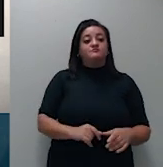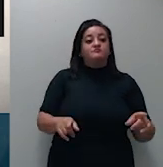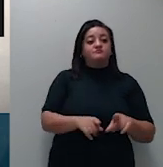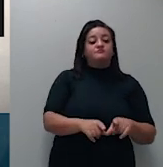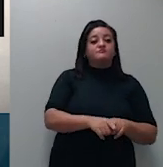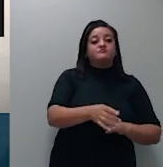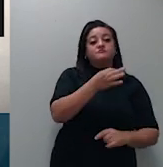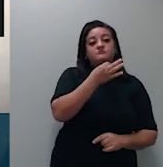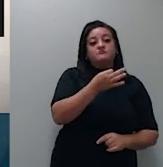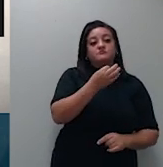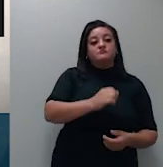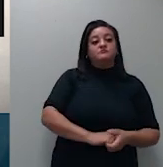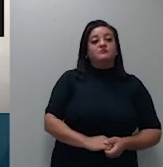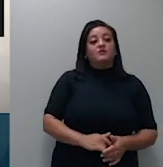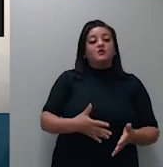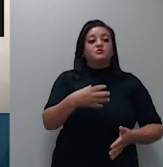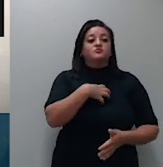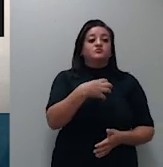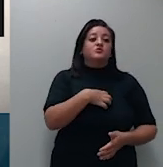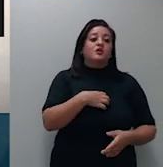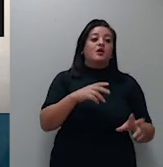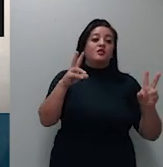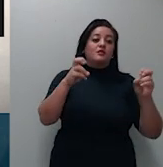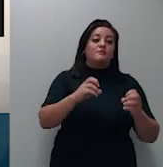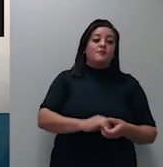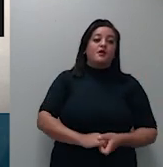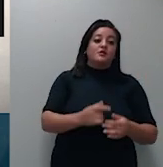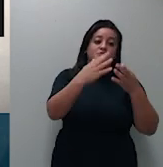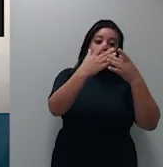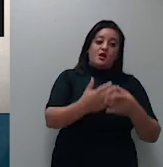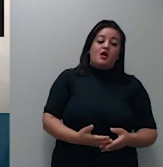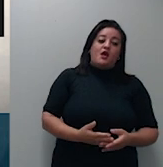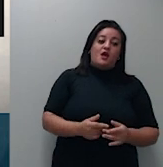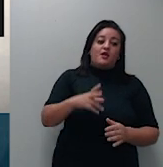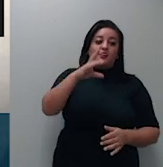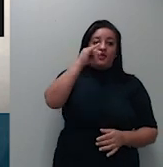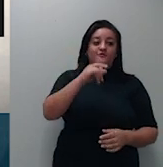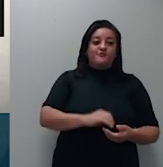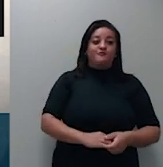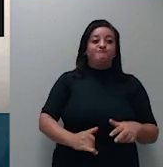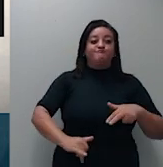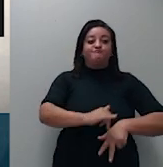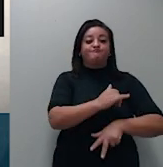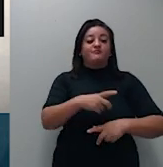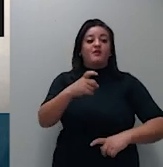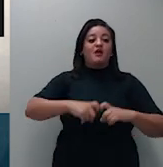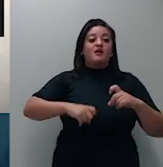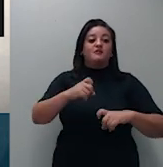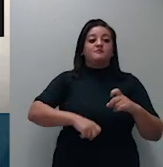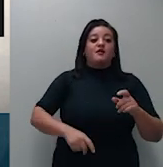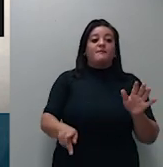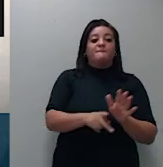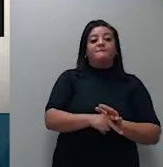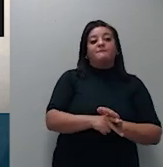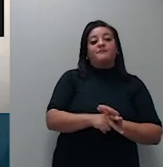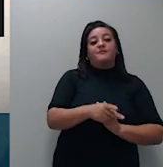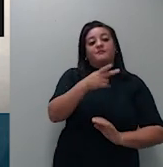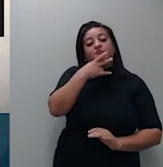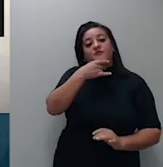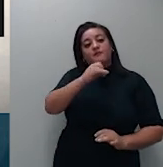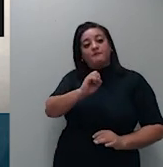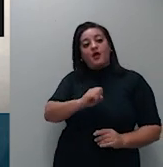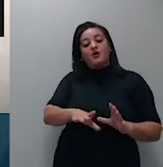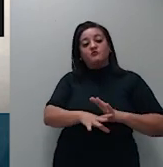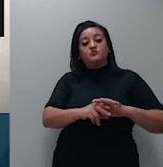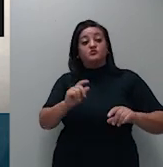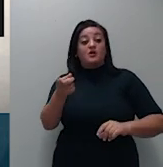Que tal tipo de matéria expondo as fotos de um menor como vítima de estupro pelo próprio pai não surgiu os parâmetros